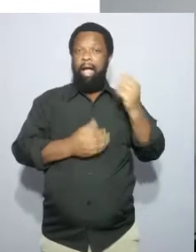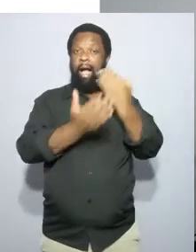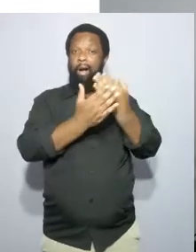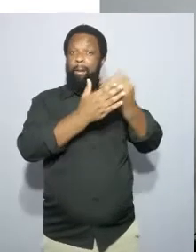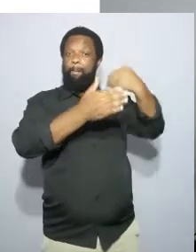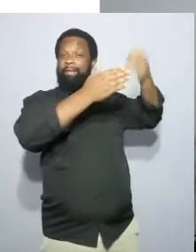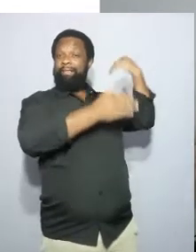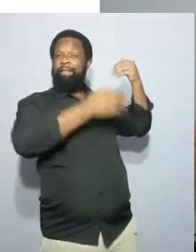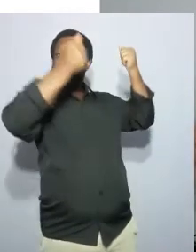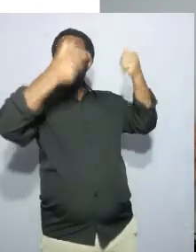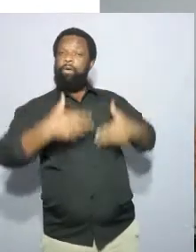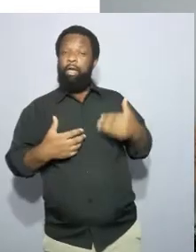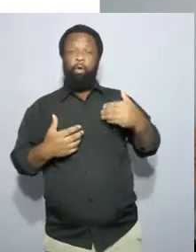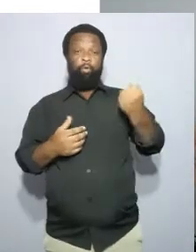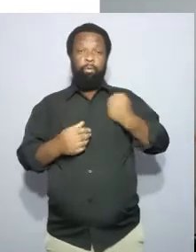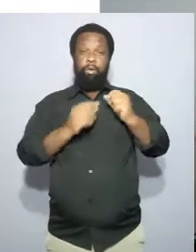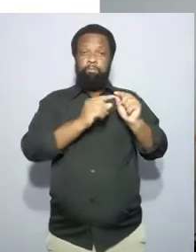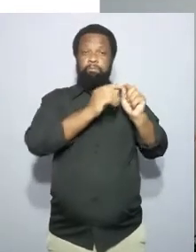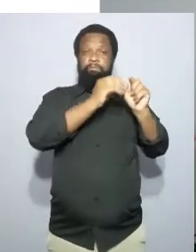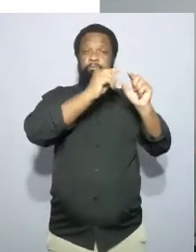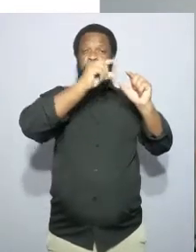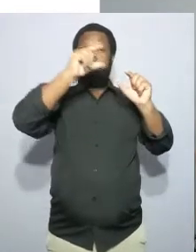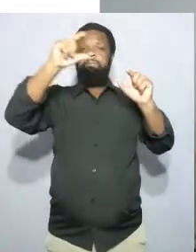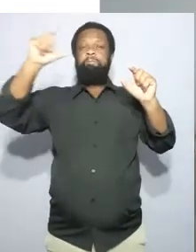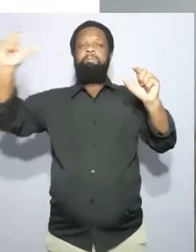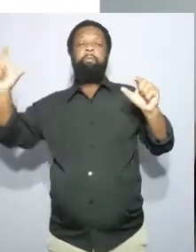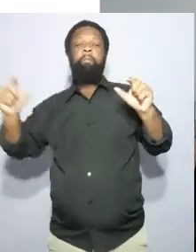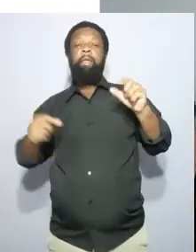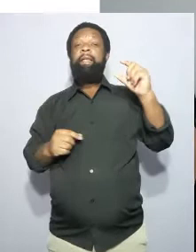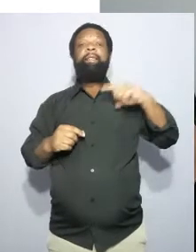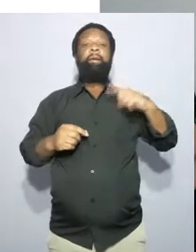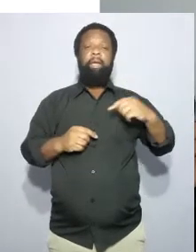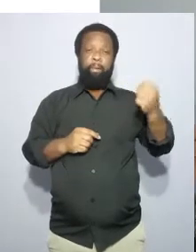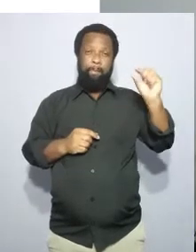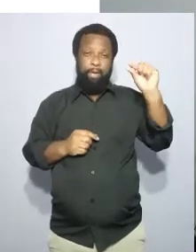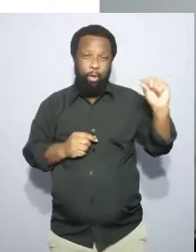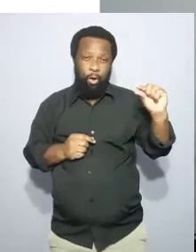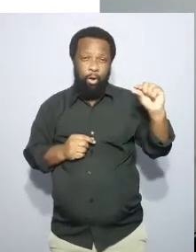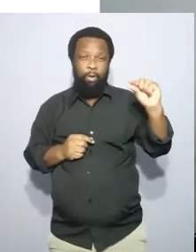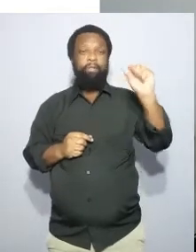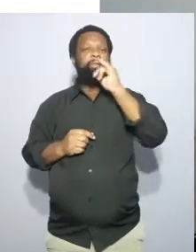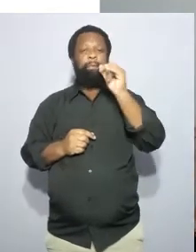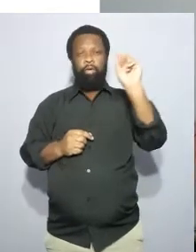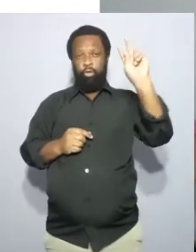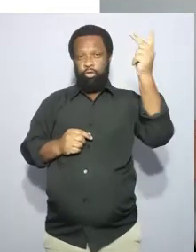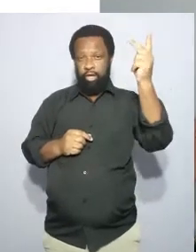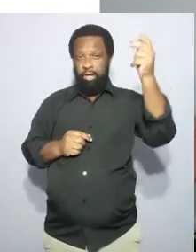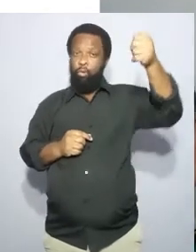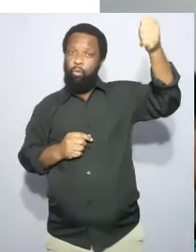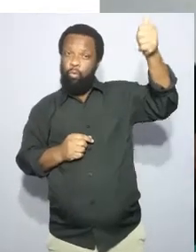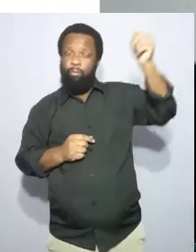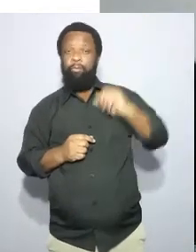ao longo da tabela. Então, o número atômico está em ordem crescente. O hidrogênio tem o número atômico